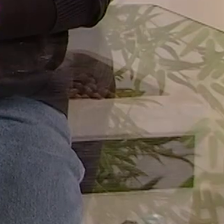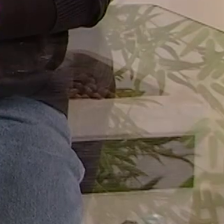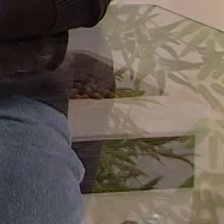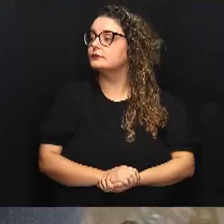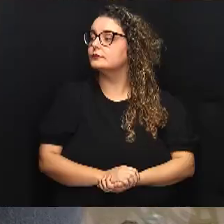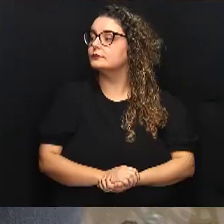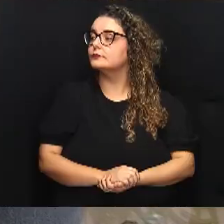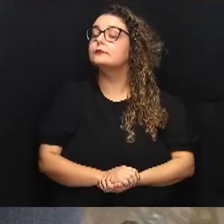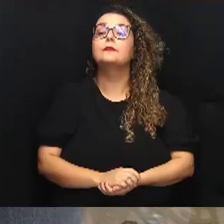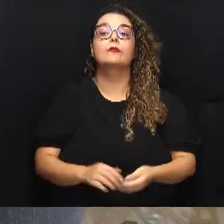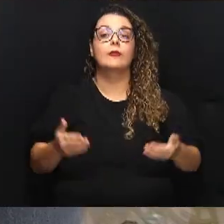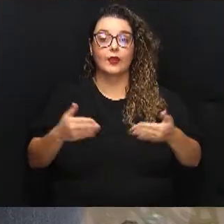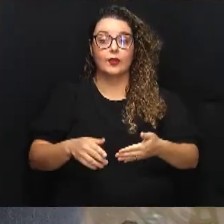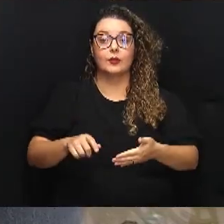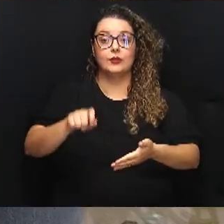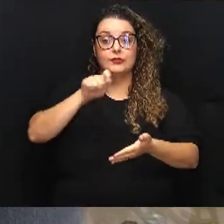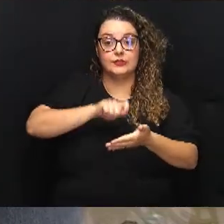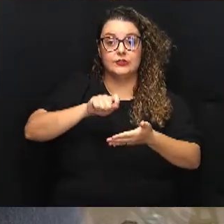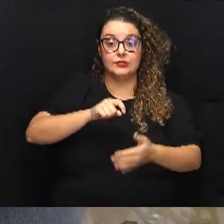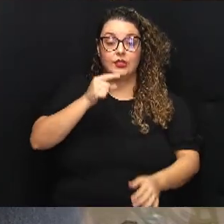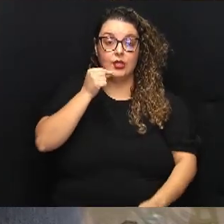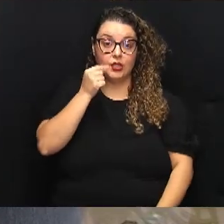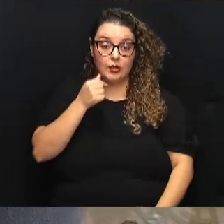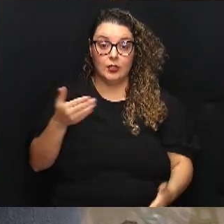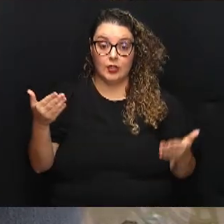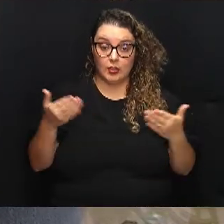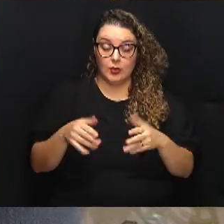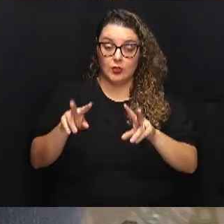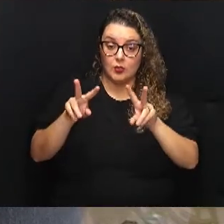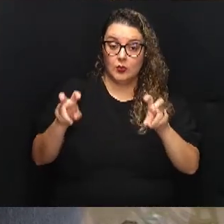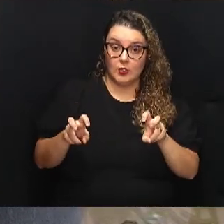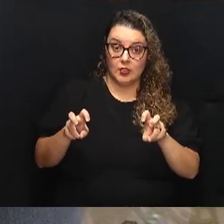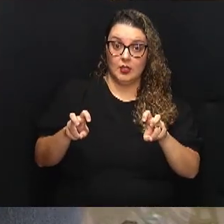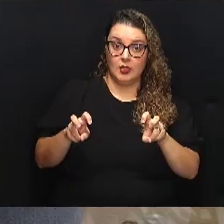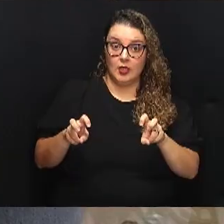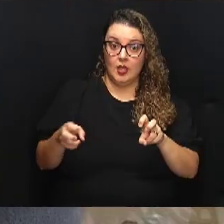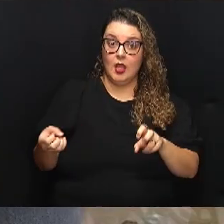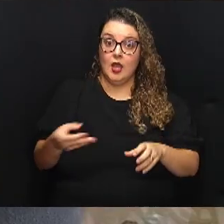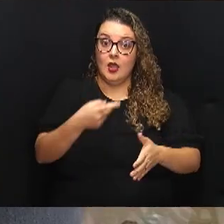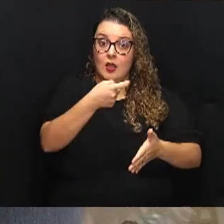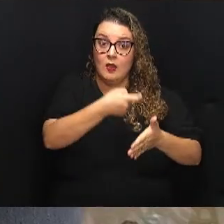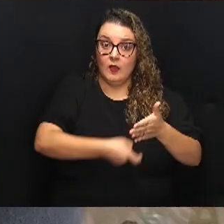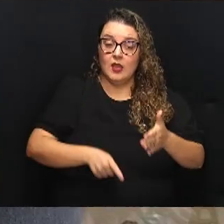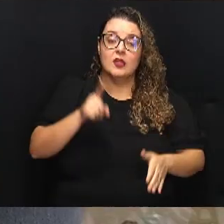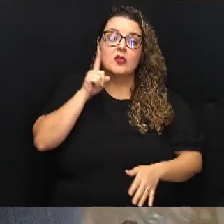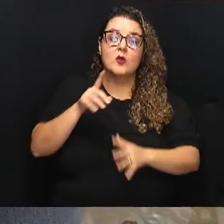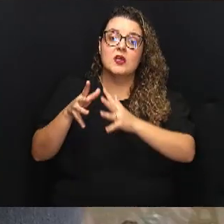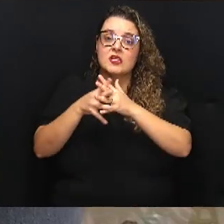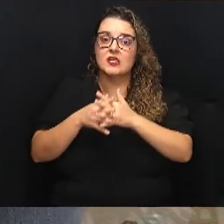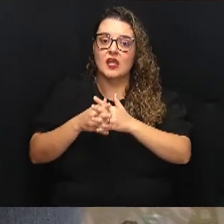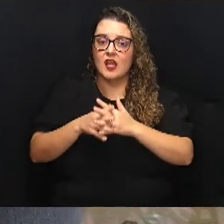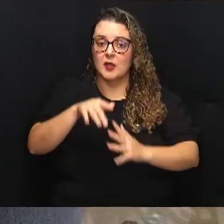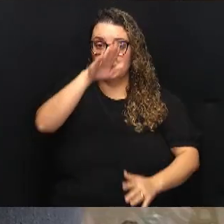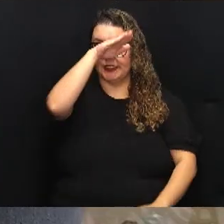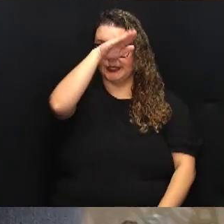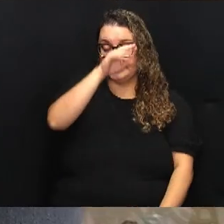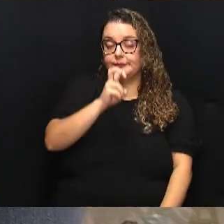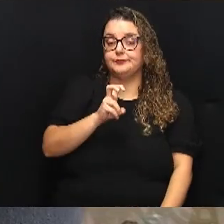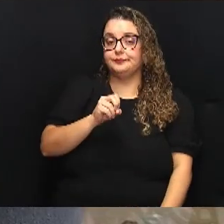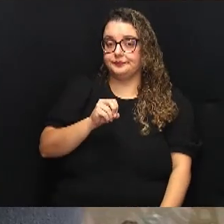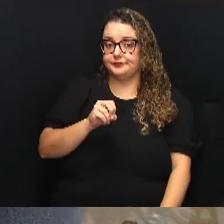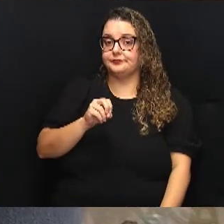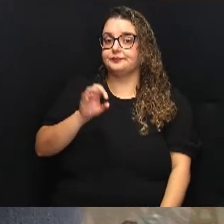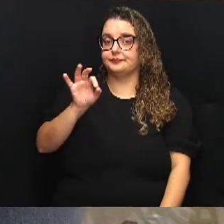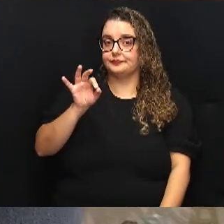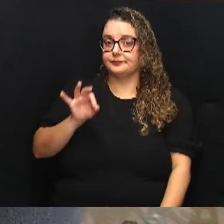Tá no ar mais um Na Ponta do Lápis e hoje o nosso tema é sobre as novas tarifas dos Estados Unidos de 50% sobre os